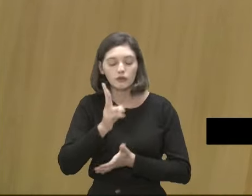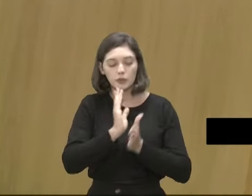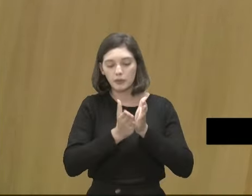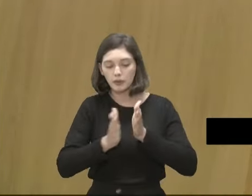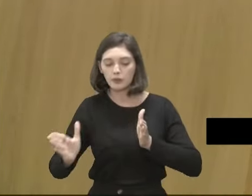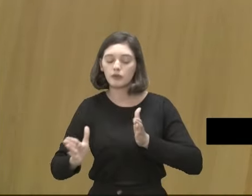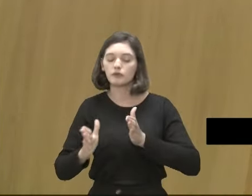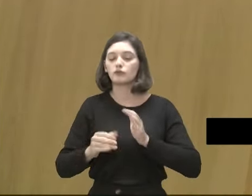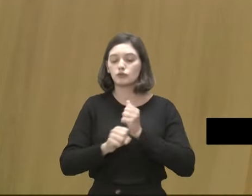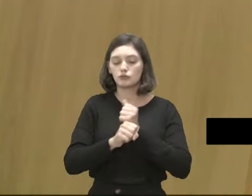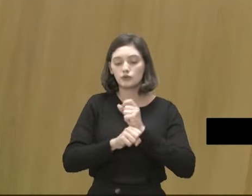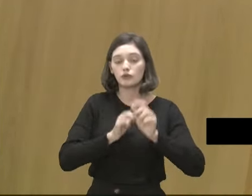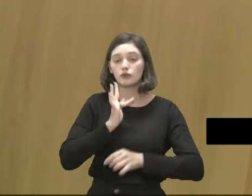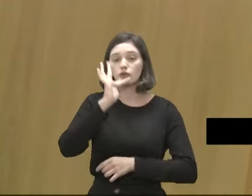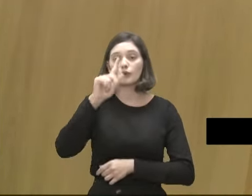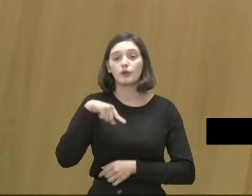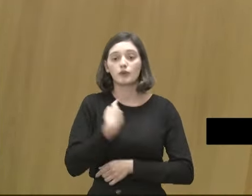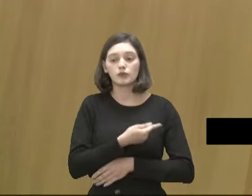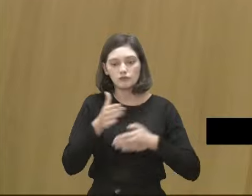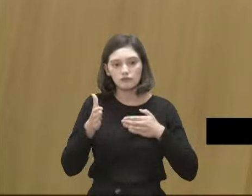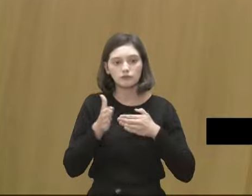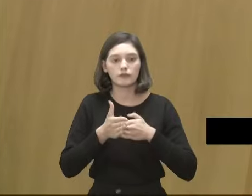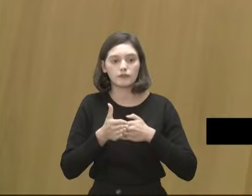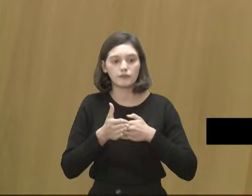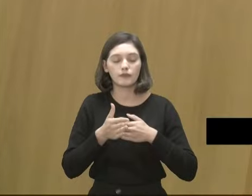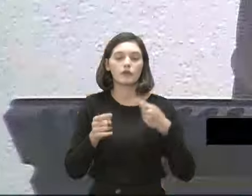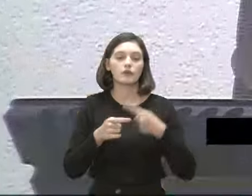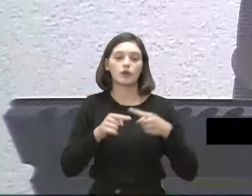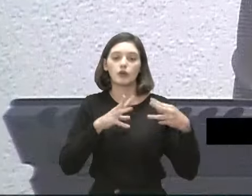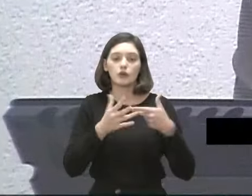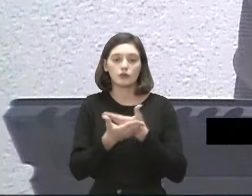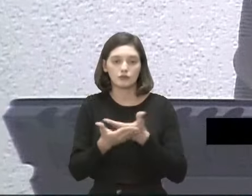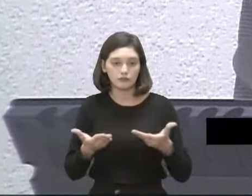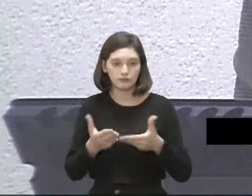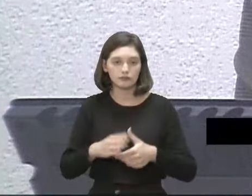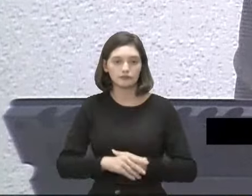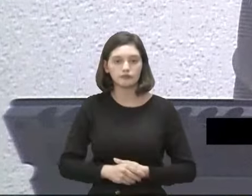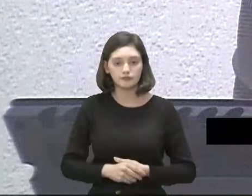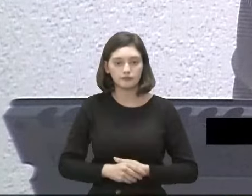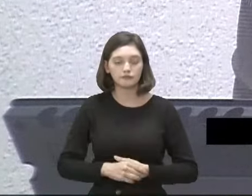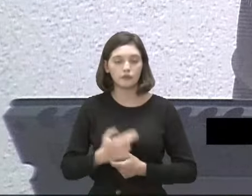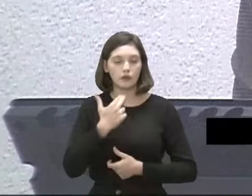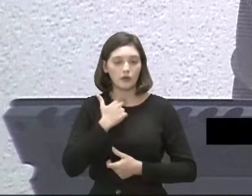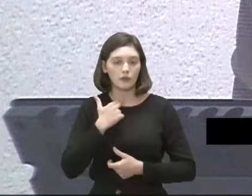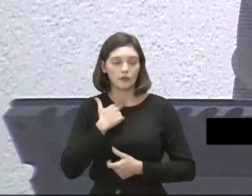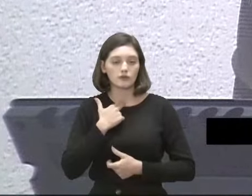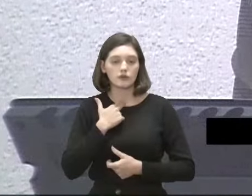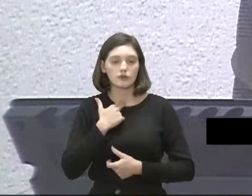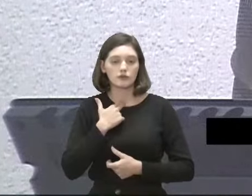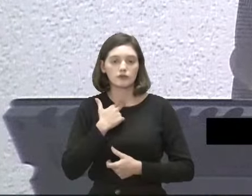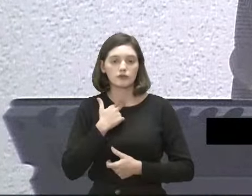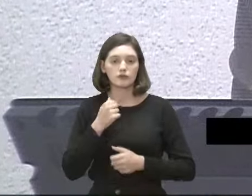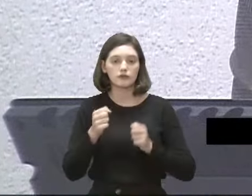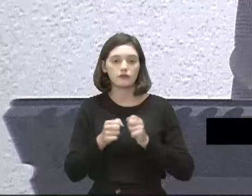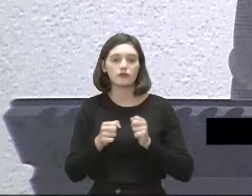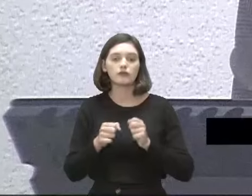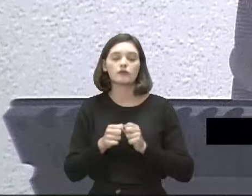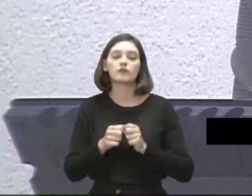para os próximos anos, é colocar uma trava para que essas pedaladas não possam ser feitas até que se